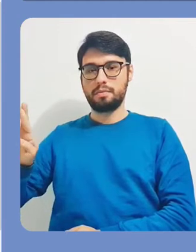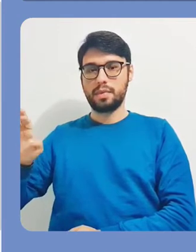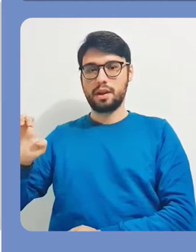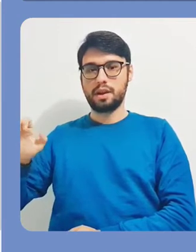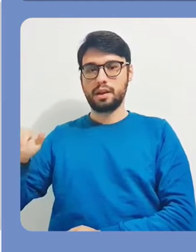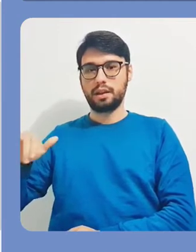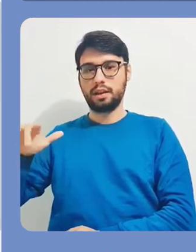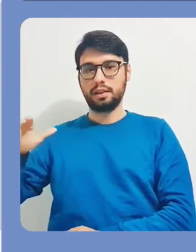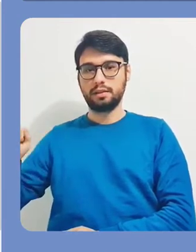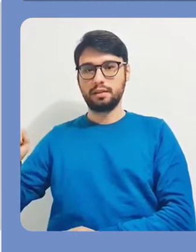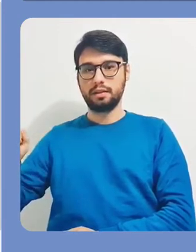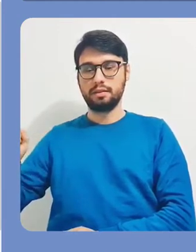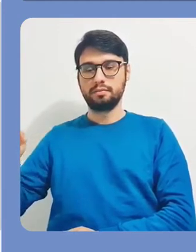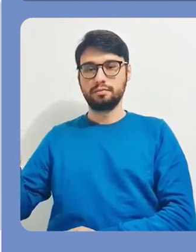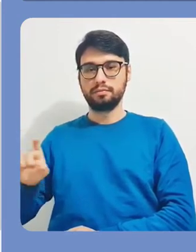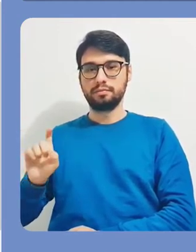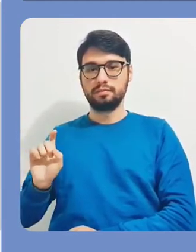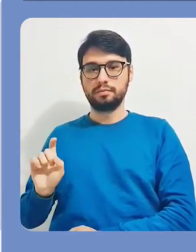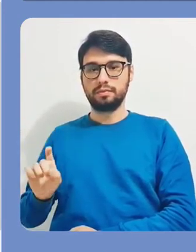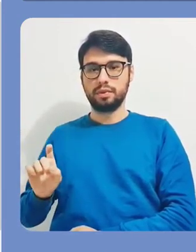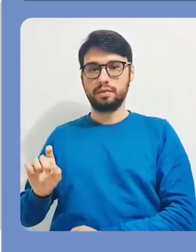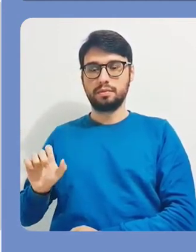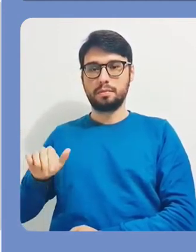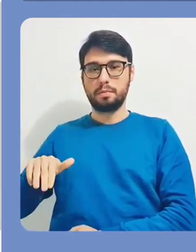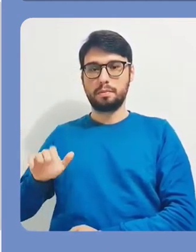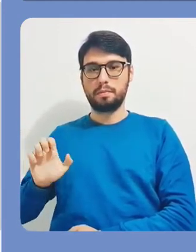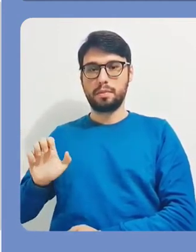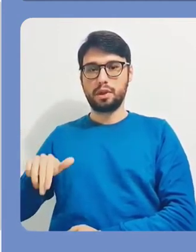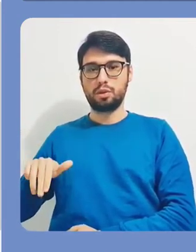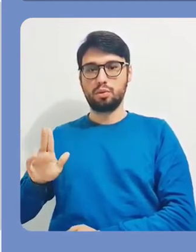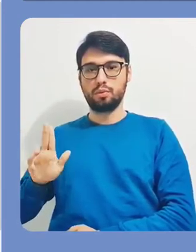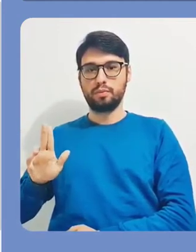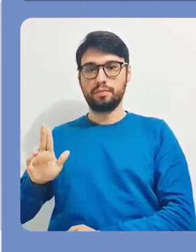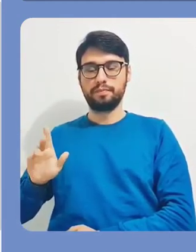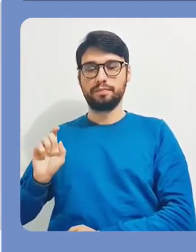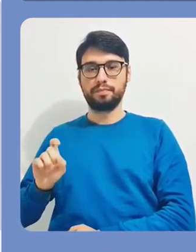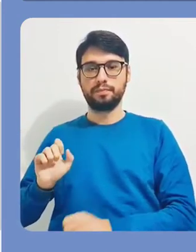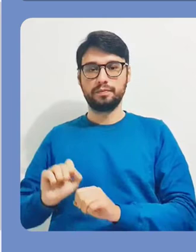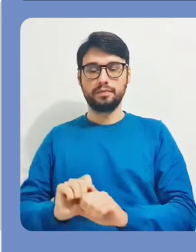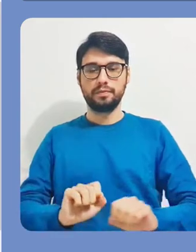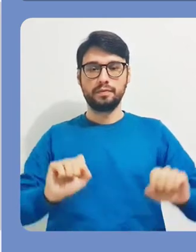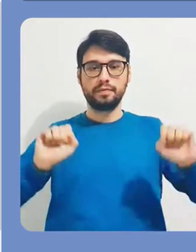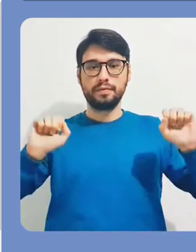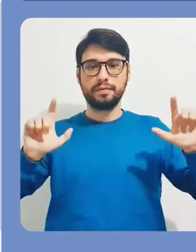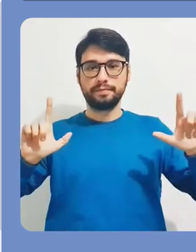opções laterais eu clico em Aparência, Menus.